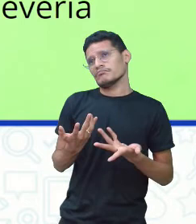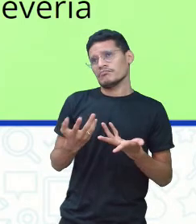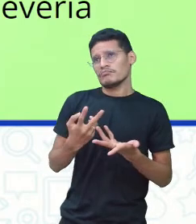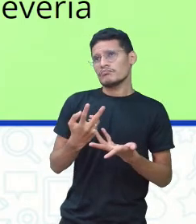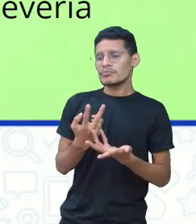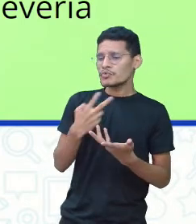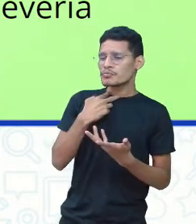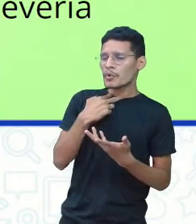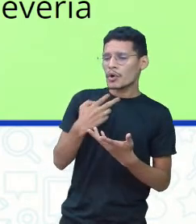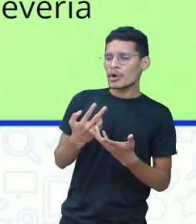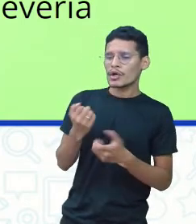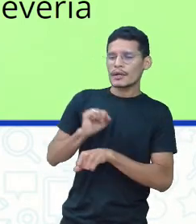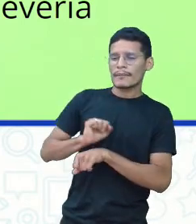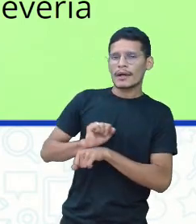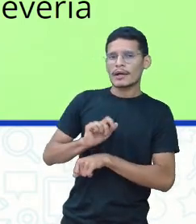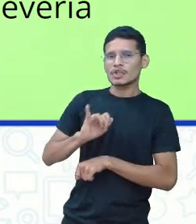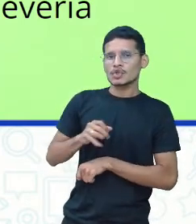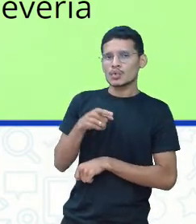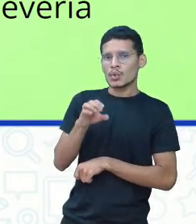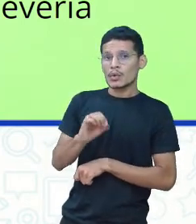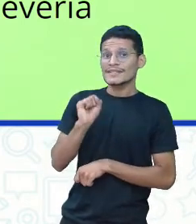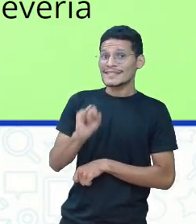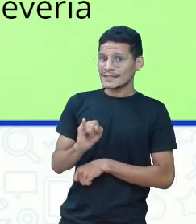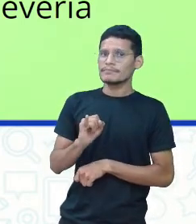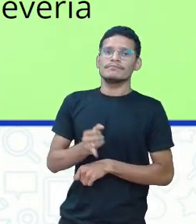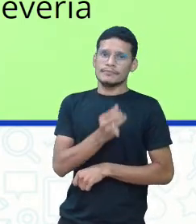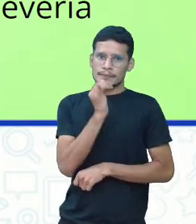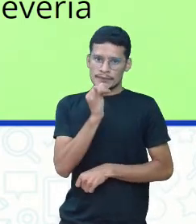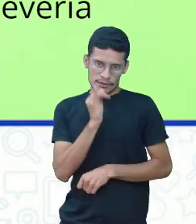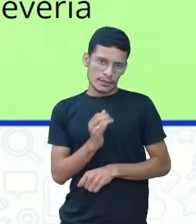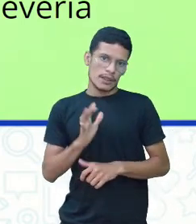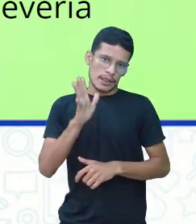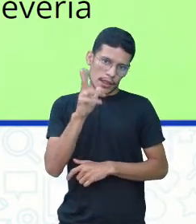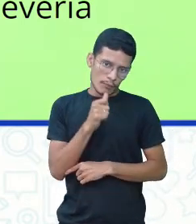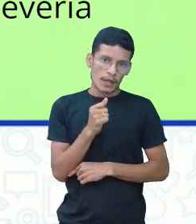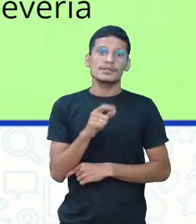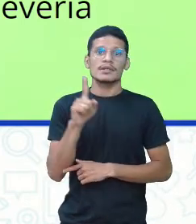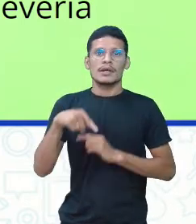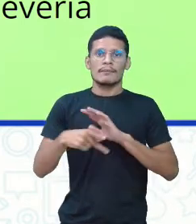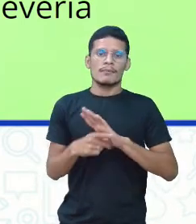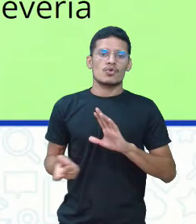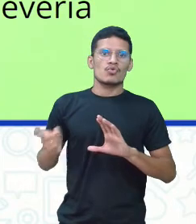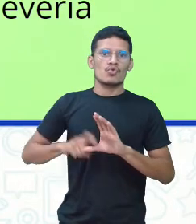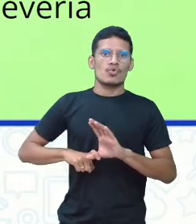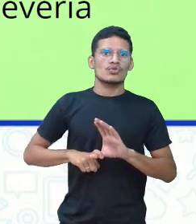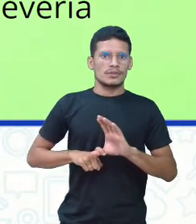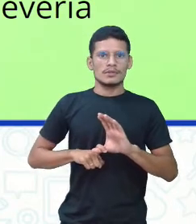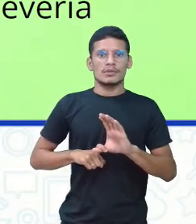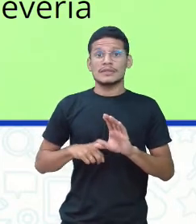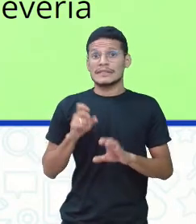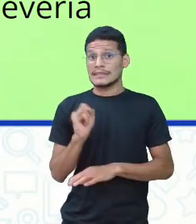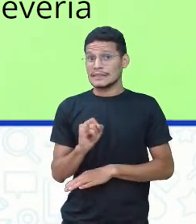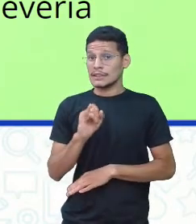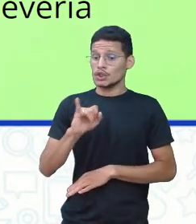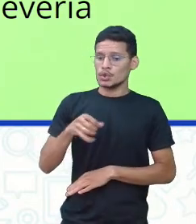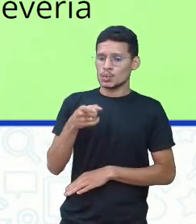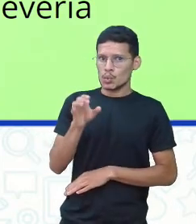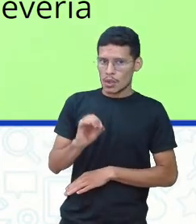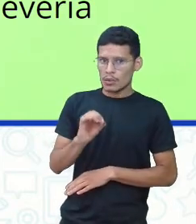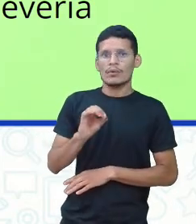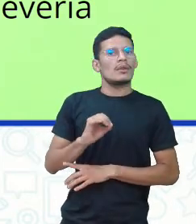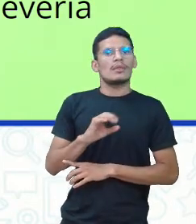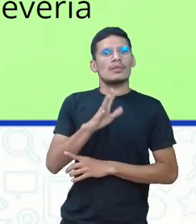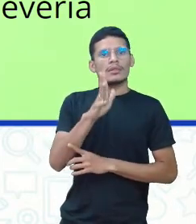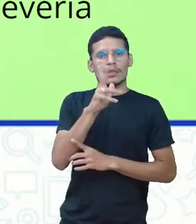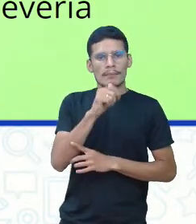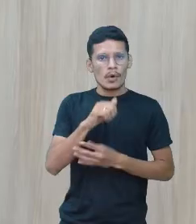se ele demorasse. Então, esse o que? Determina a condição. Caso João não demore, ela deveria